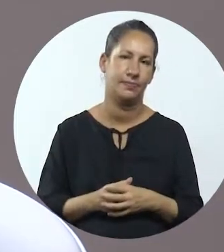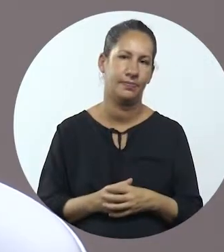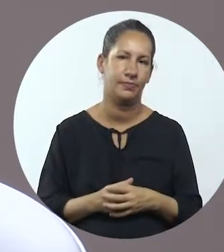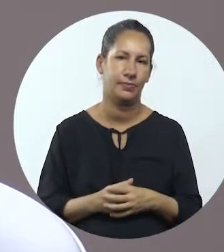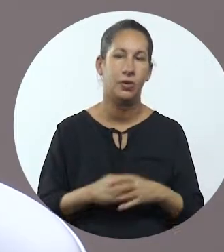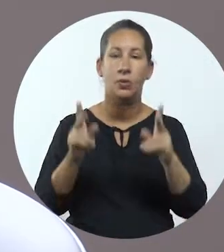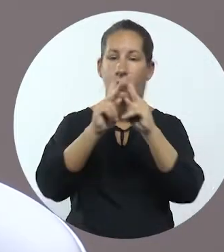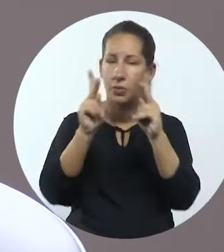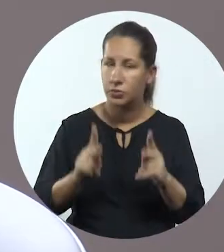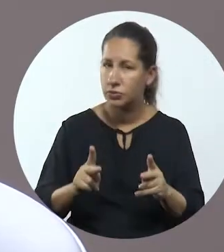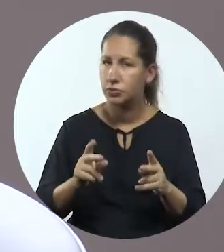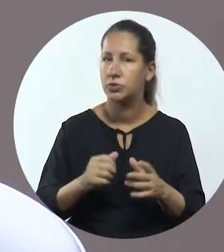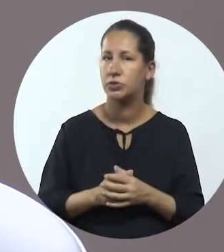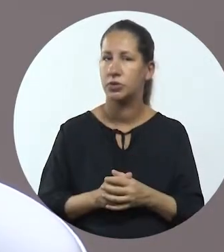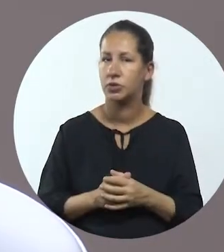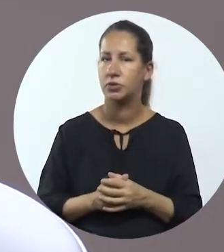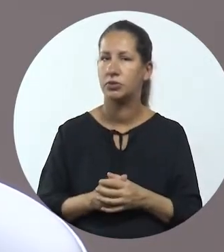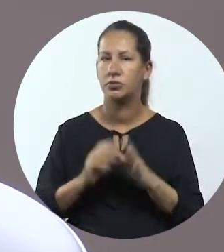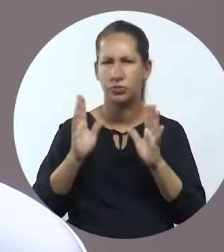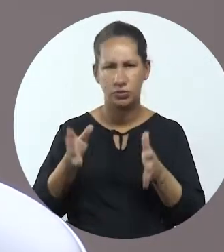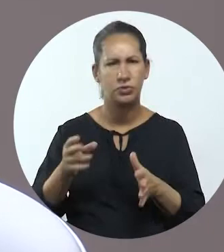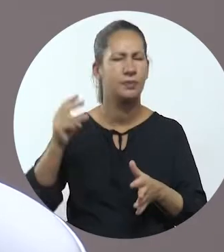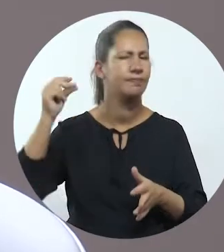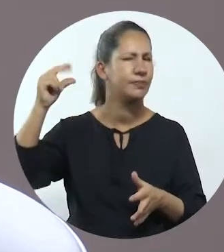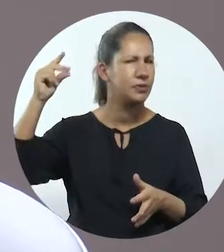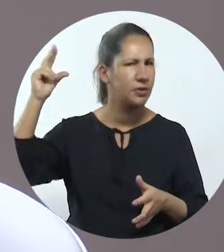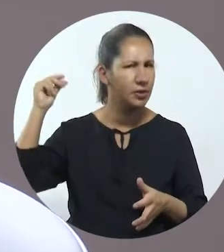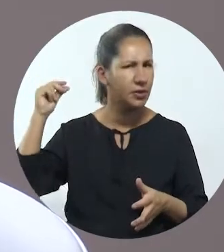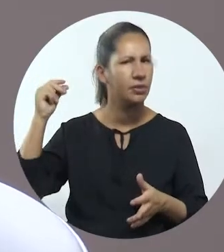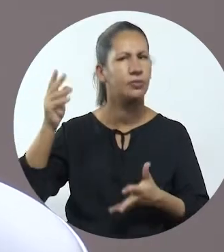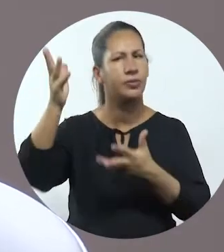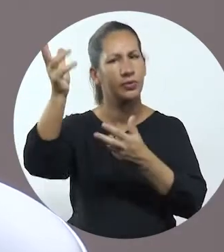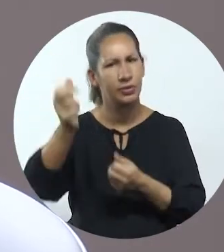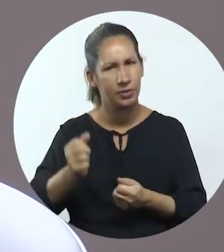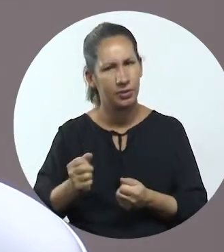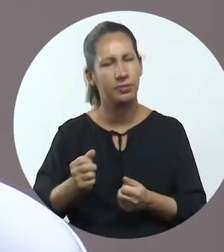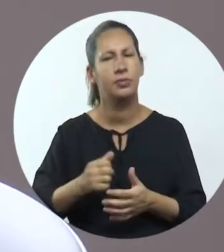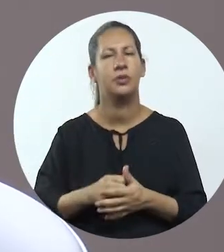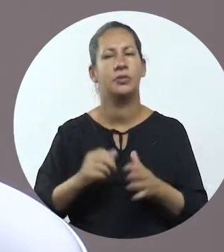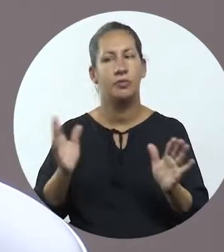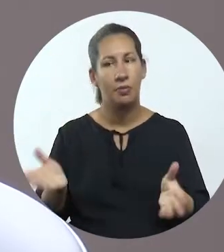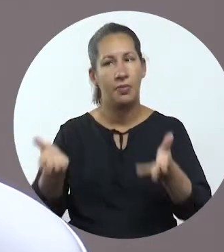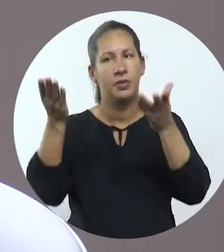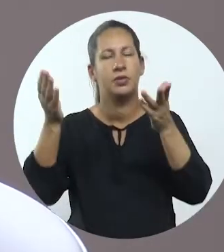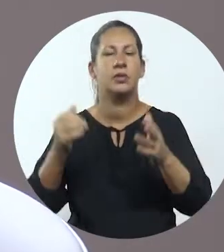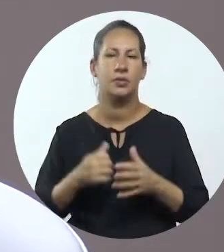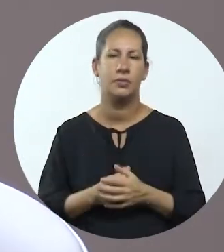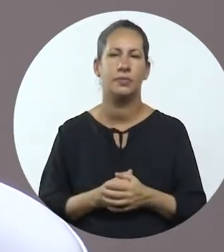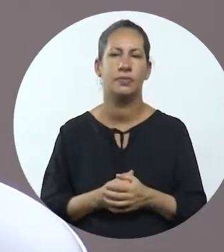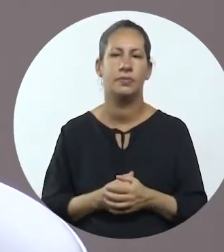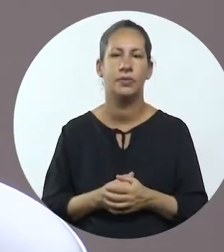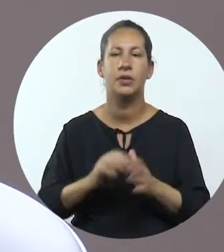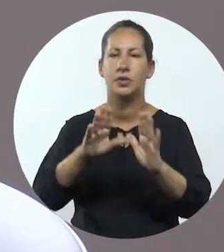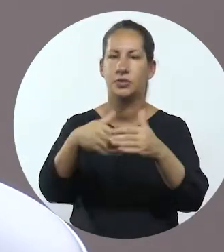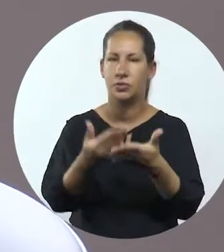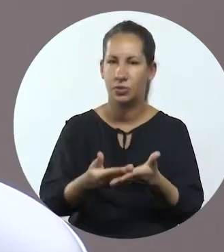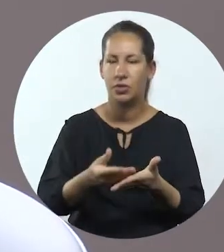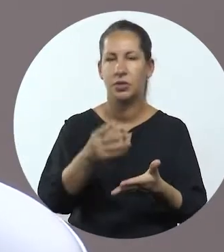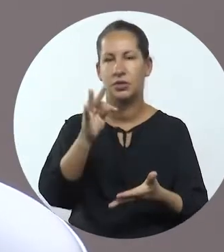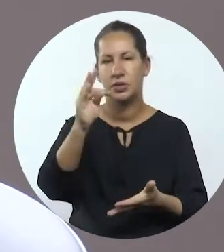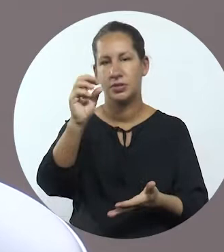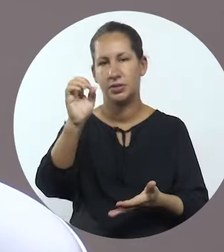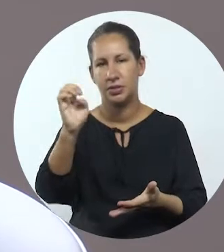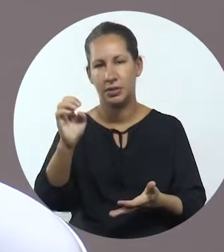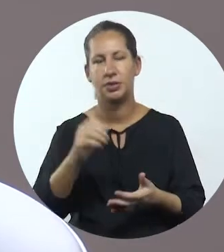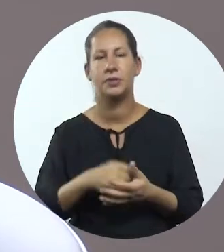o projeto Eleitor do Futuro, que já era um processo antigo, ele tendeu a crescer, ele foi fomentado, inclusive, pela escola do